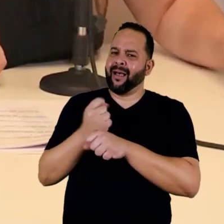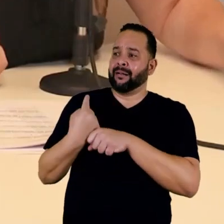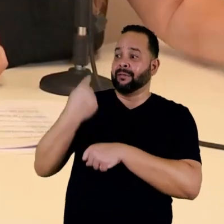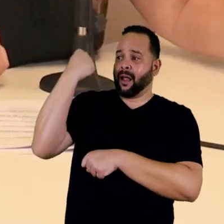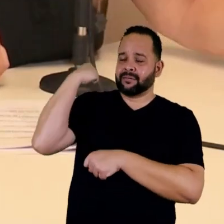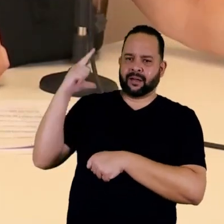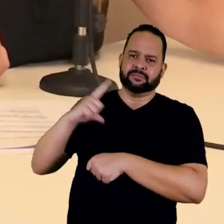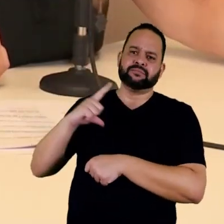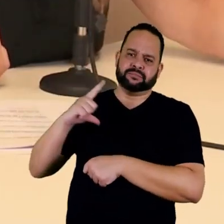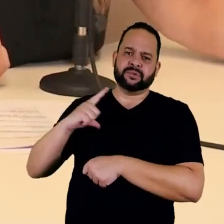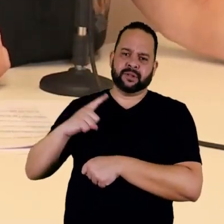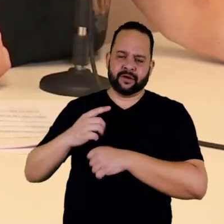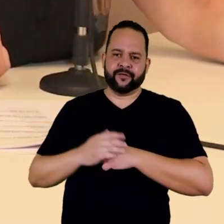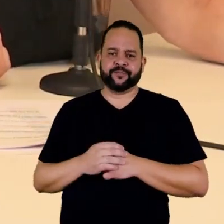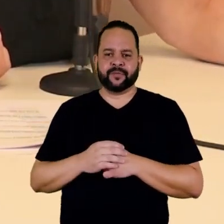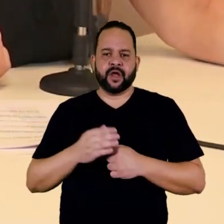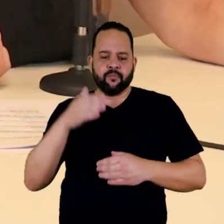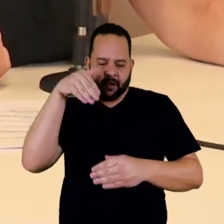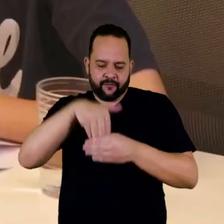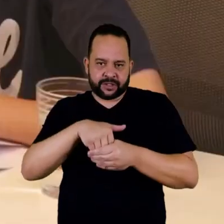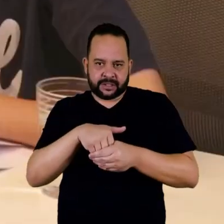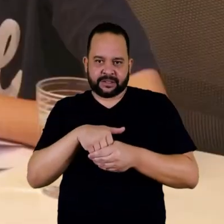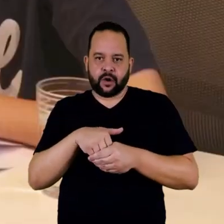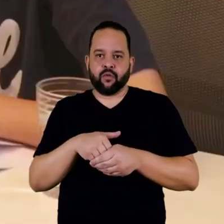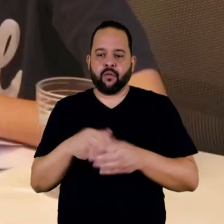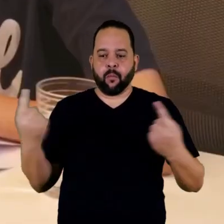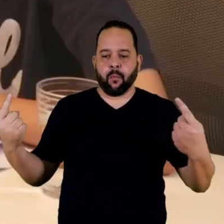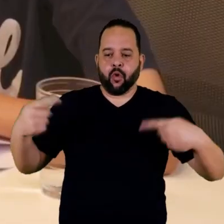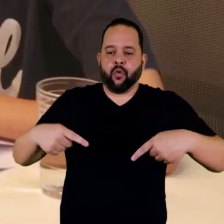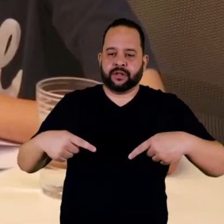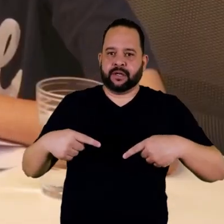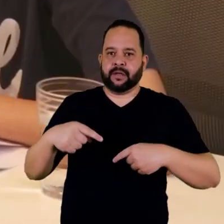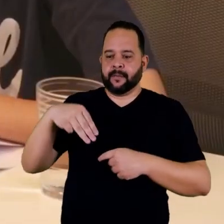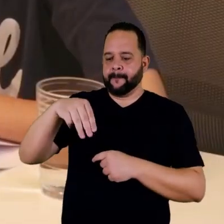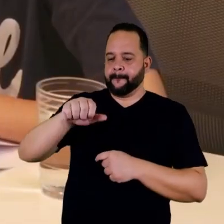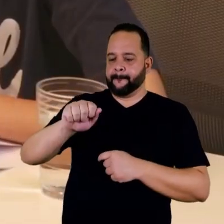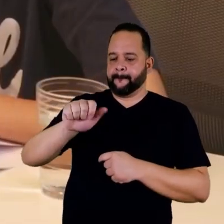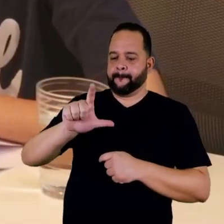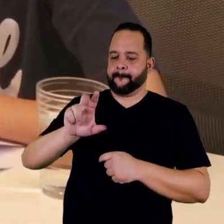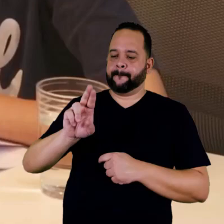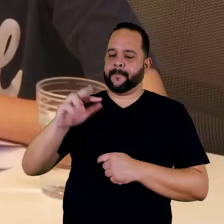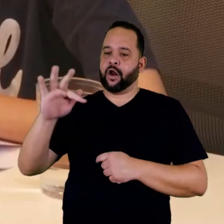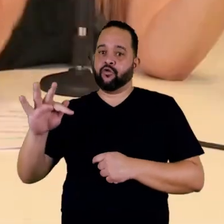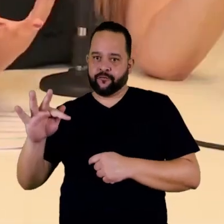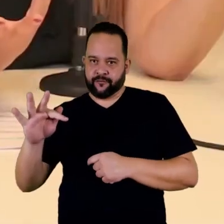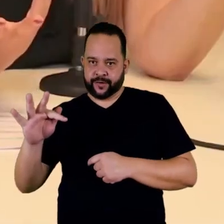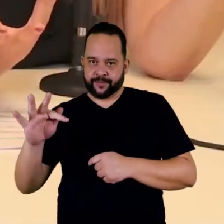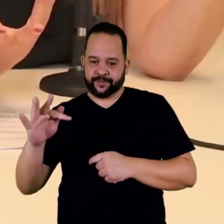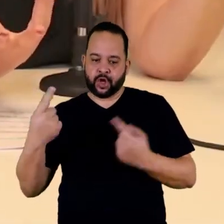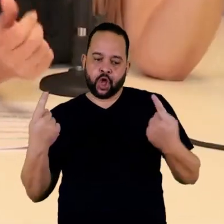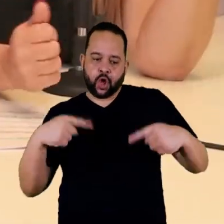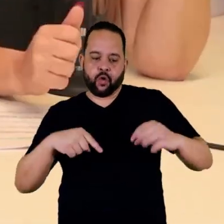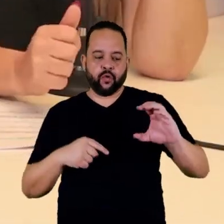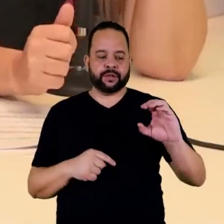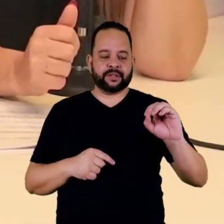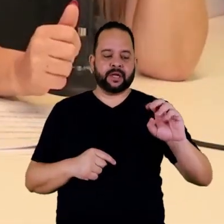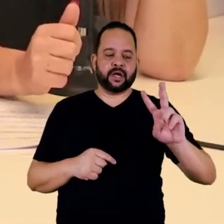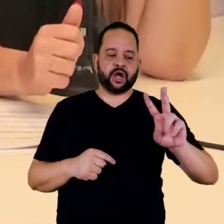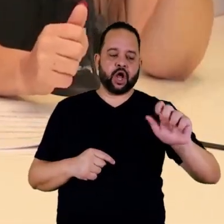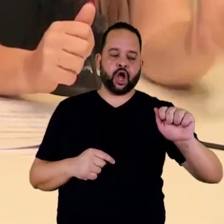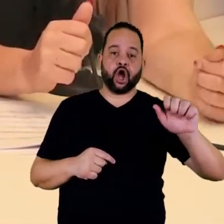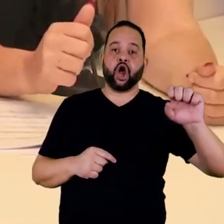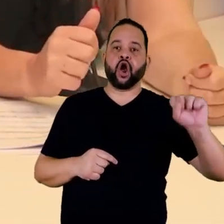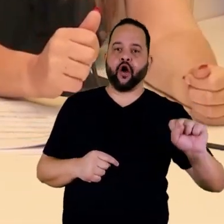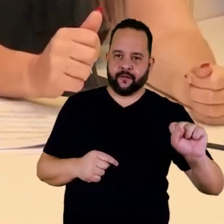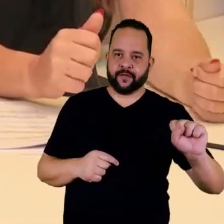no cenário político ela sempre acontece era uma eleição que a disputa era Entre Paulo malufi e Mário cvas estamos falando